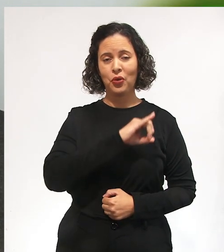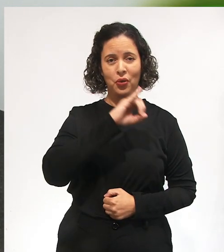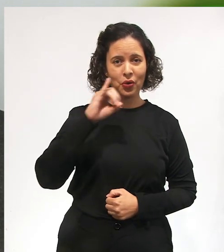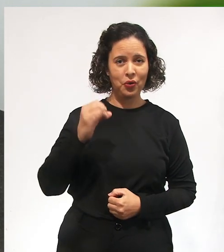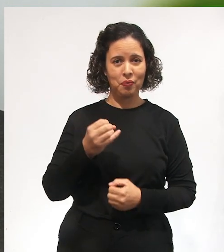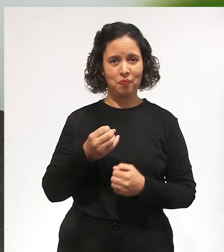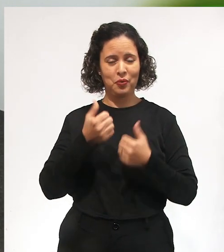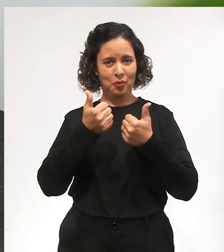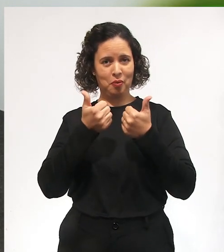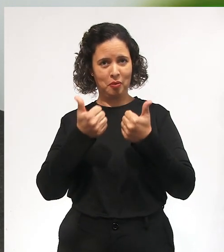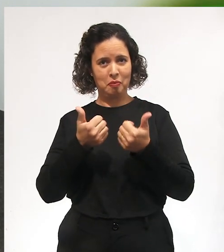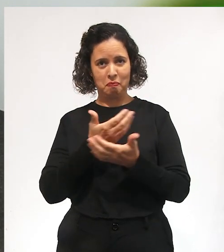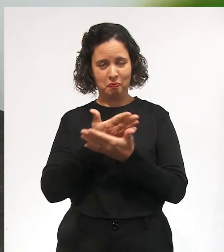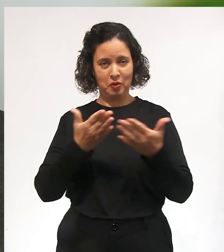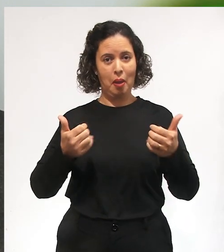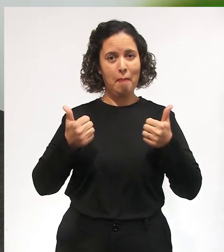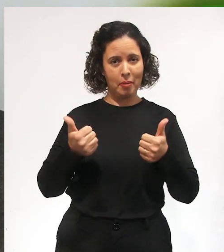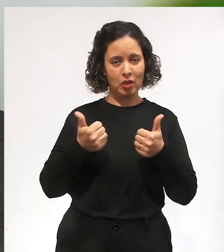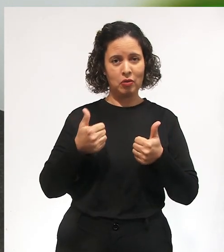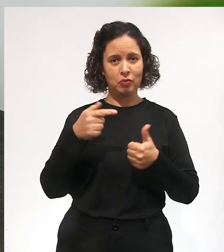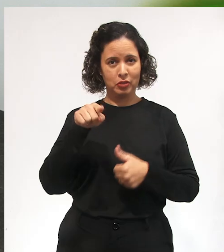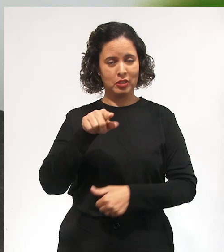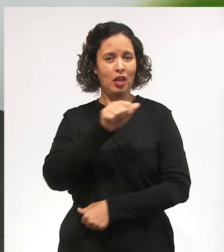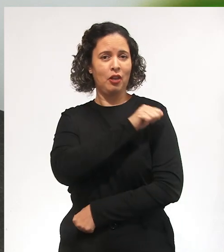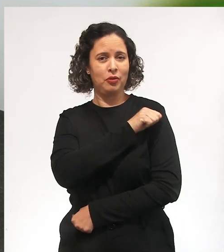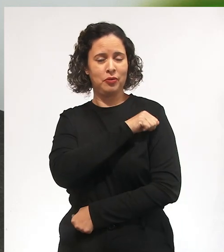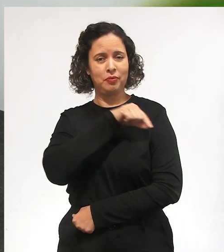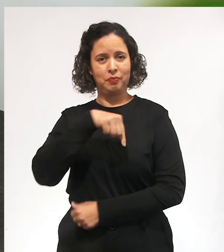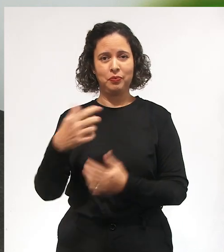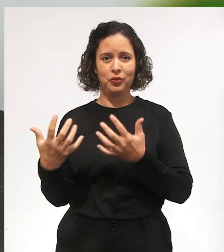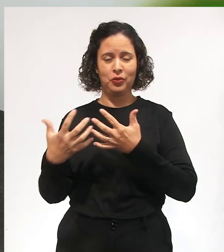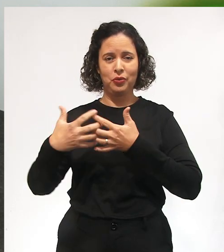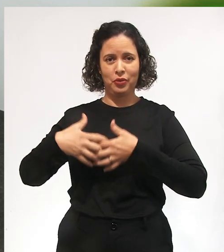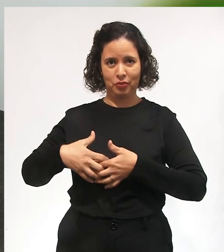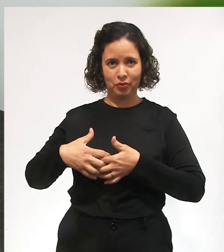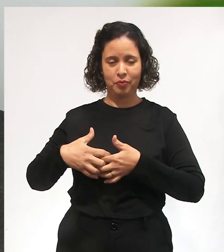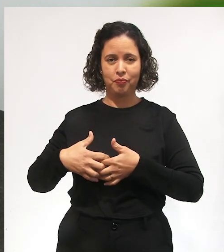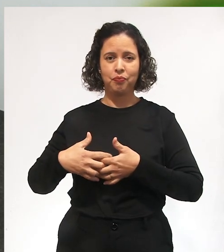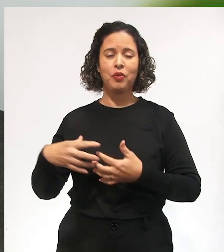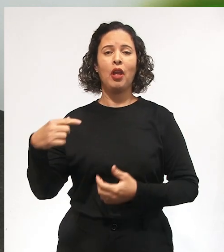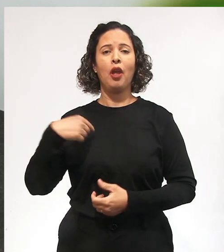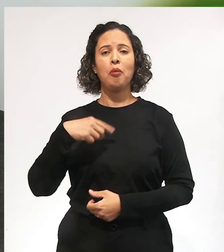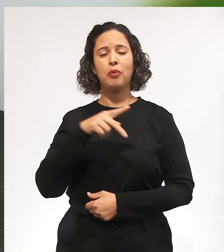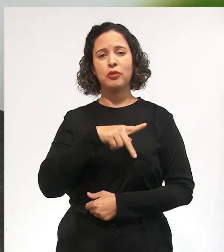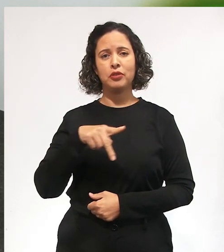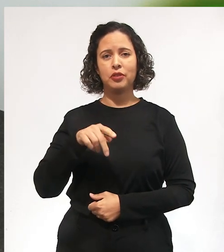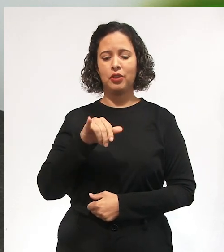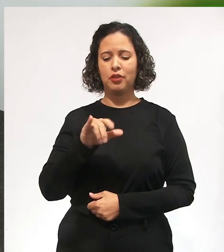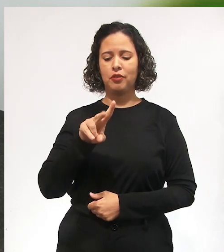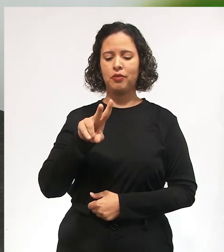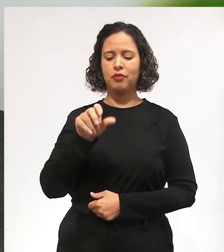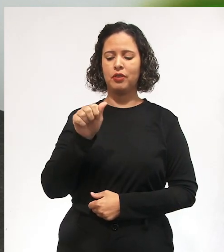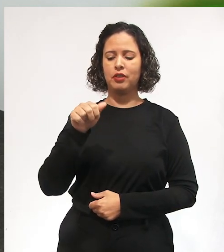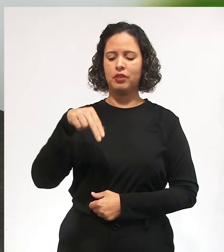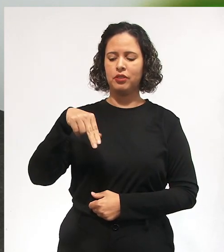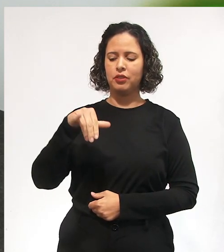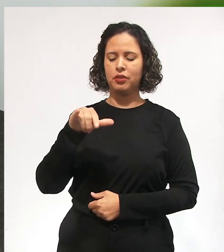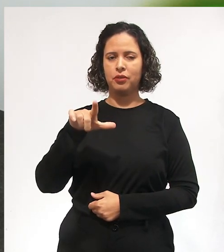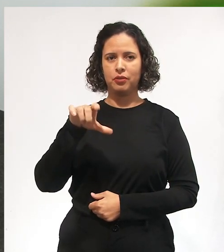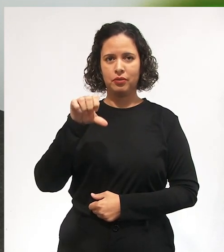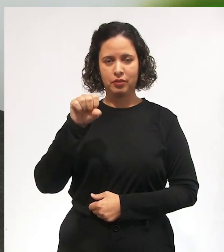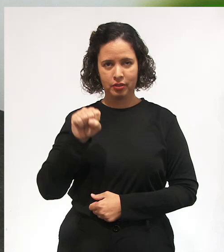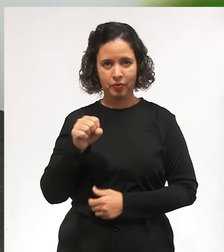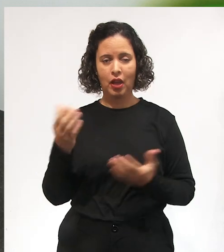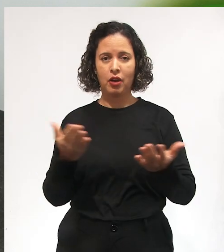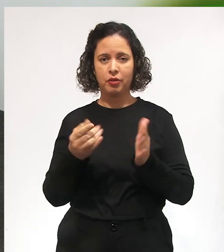Olá, como vai você, estudante dos cursos EAD aqui no Instituto Federal de Rondônia? Eu sou Ivanilson Calderon e vou apresentar para você a